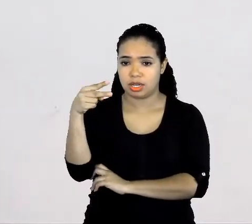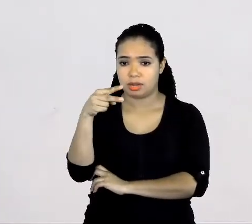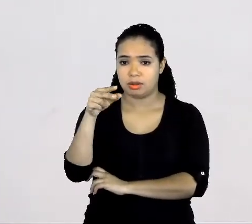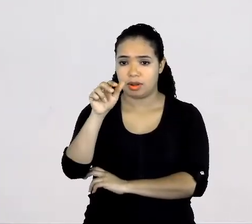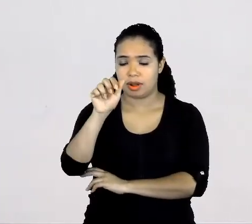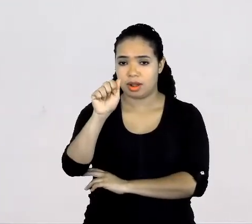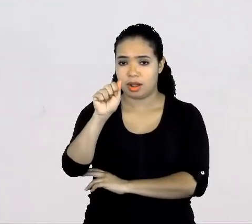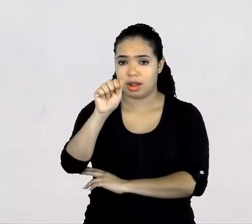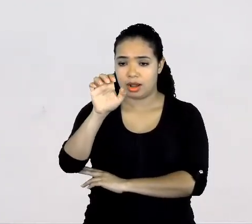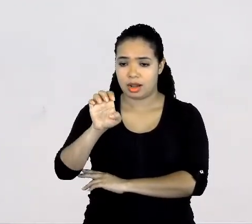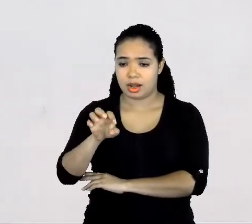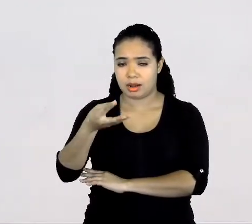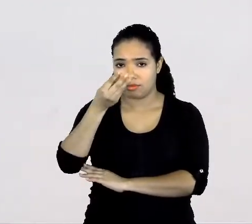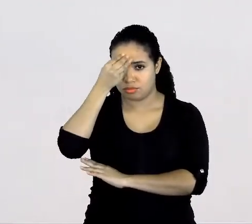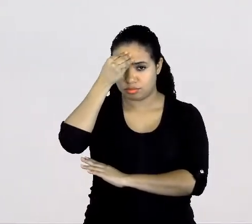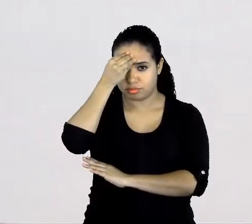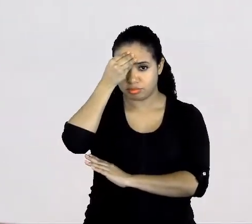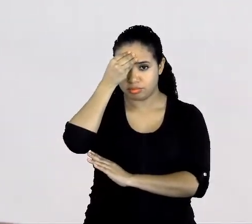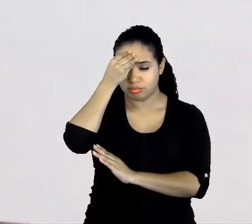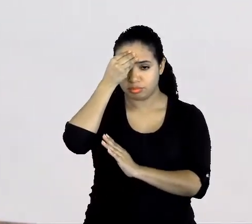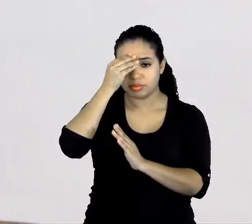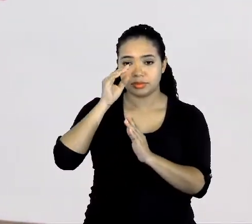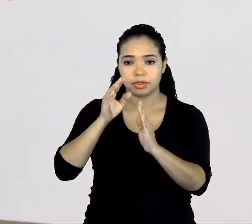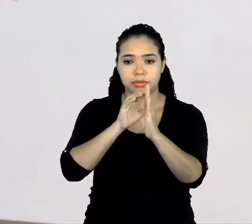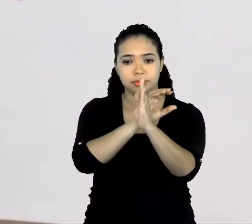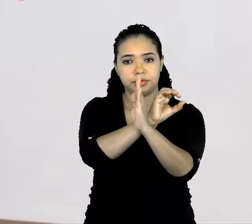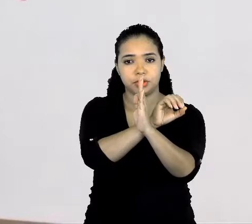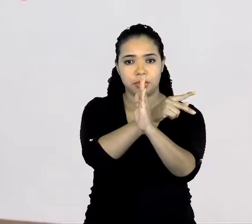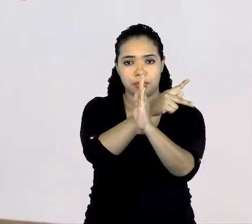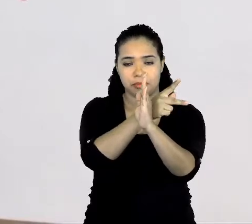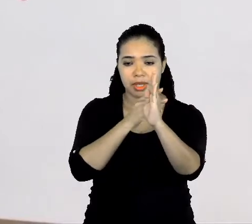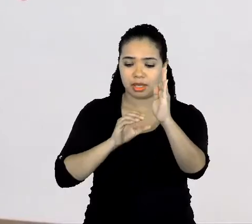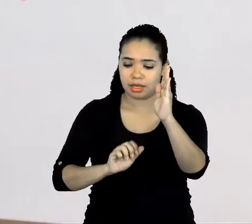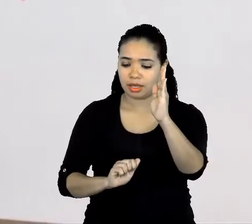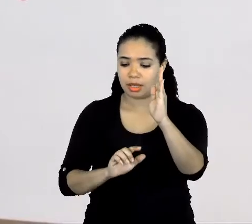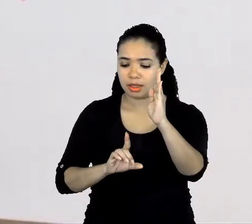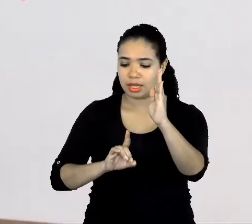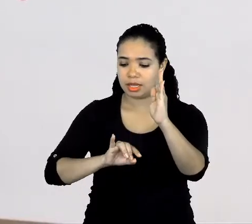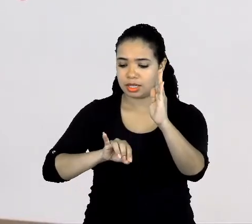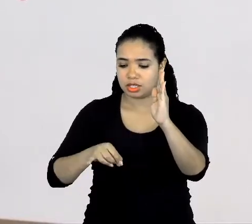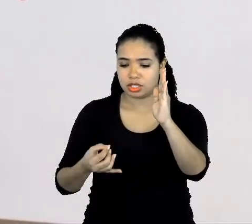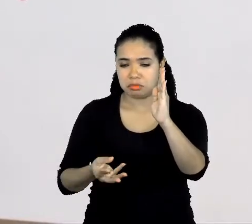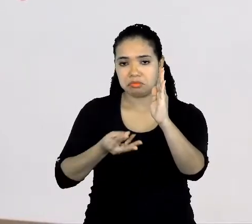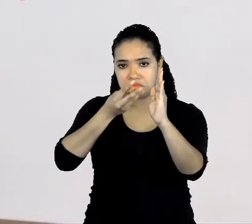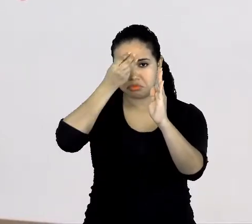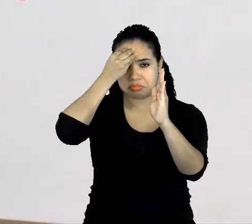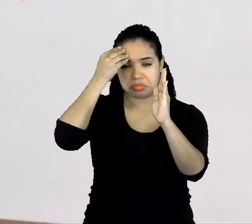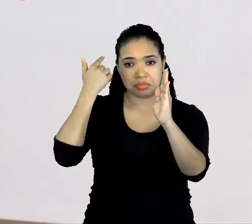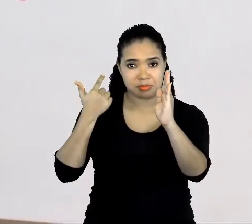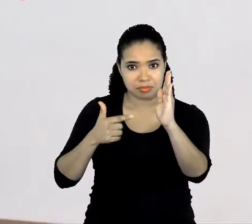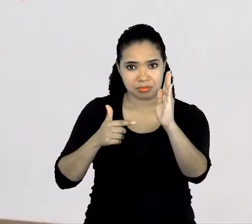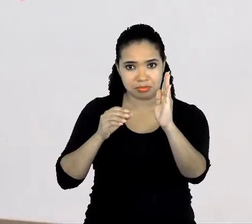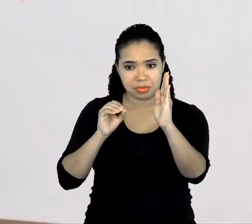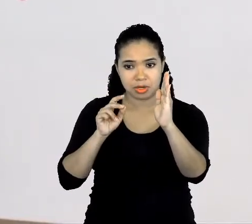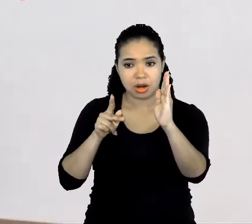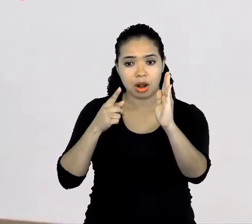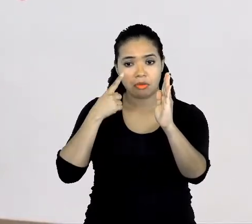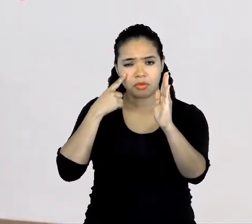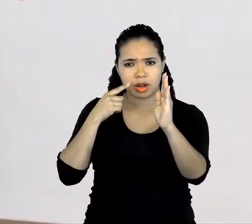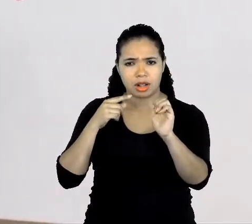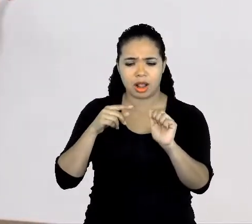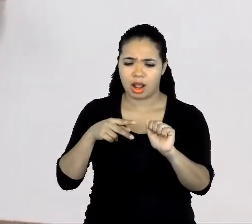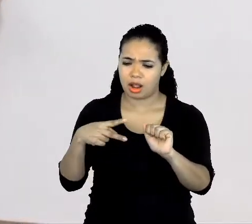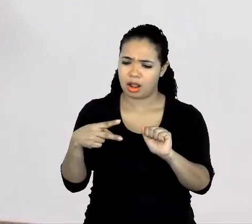adjacente. Bom, por isso aqui, eu já sei que os ângulos são iguais. E olha que coisa